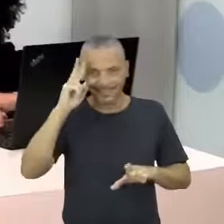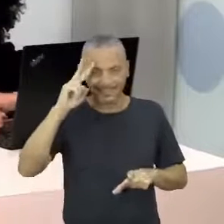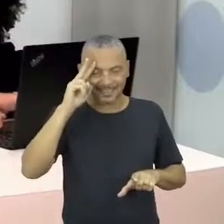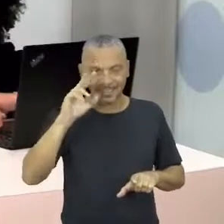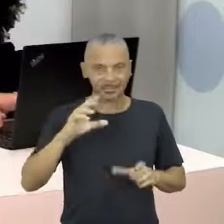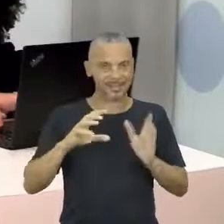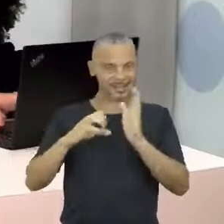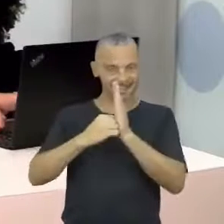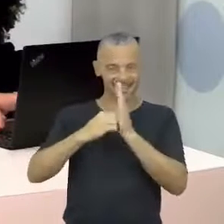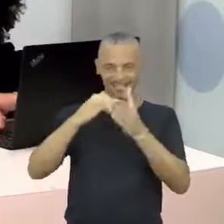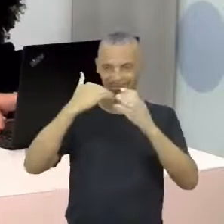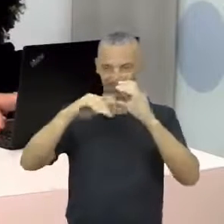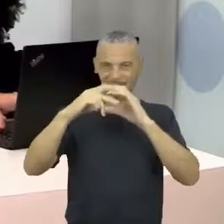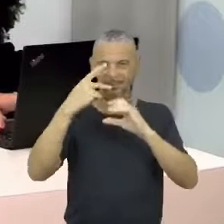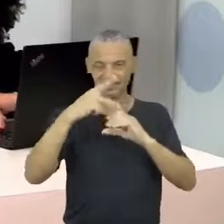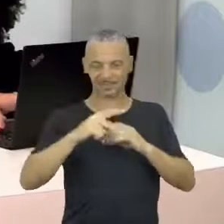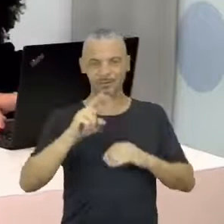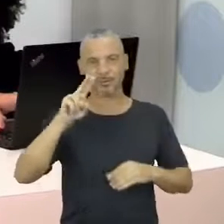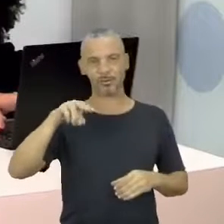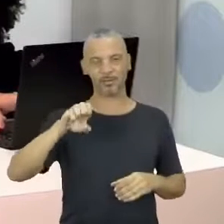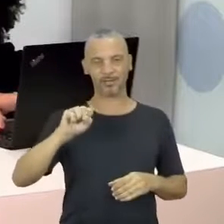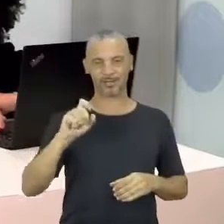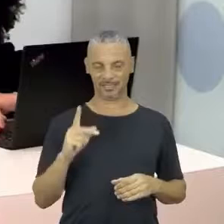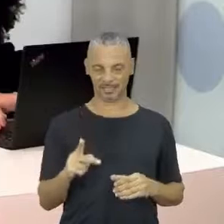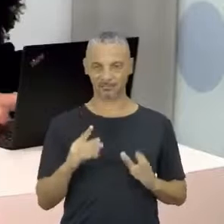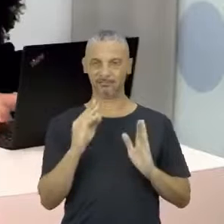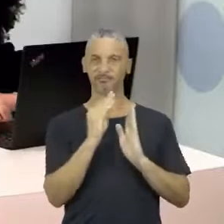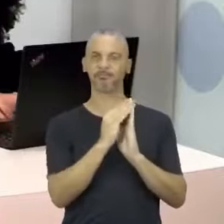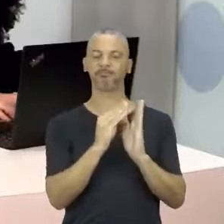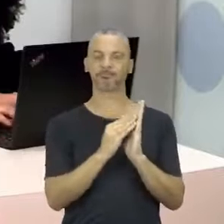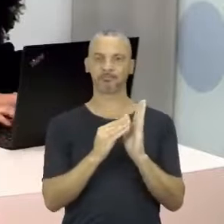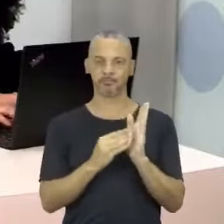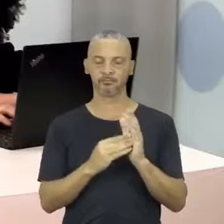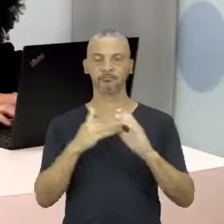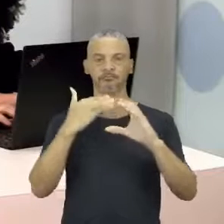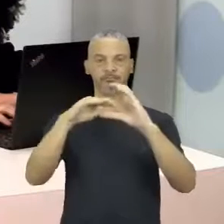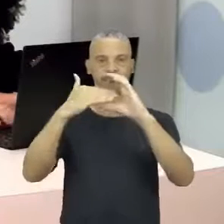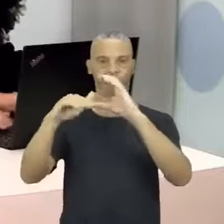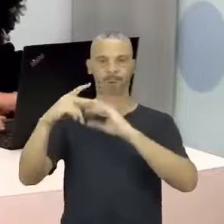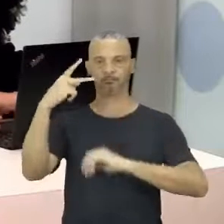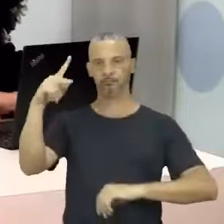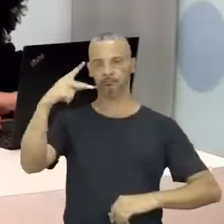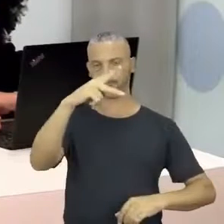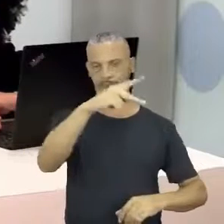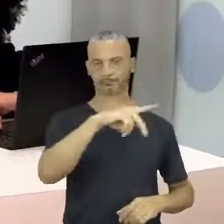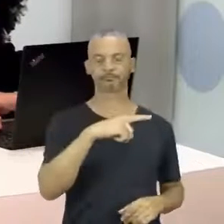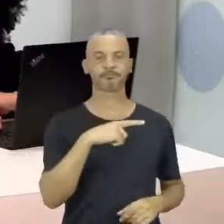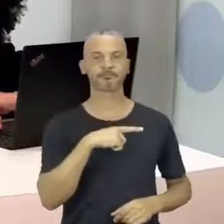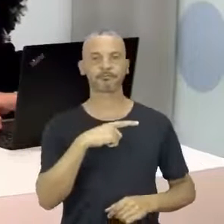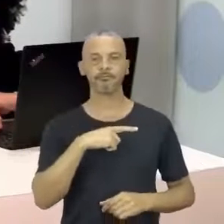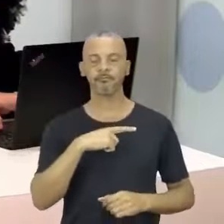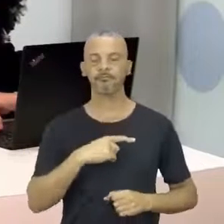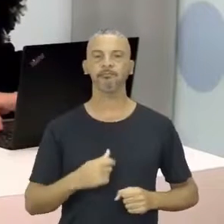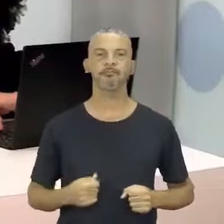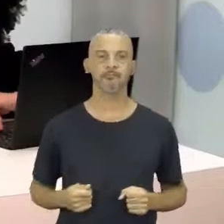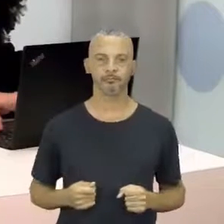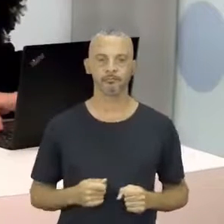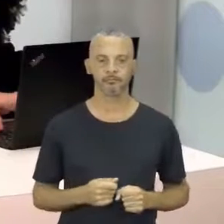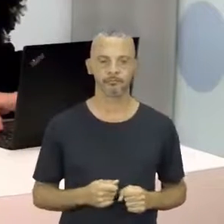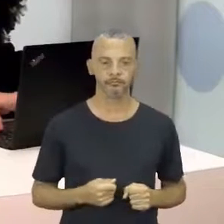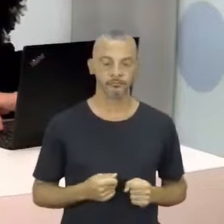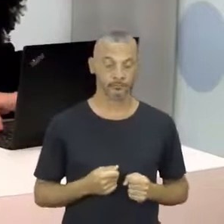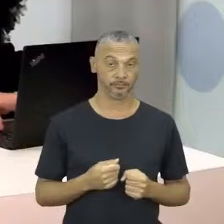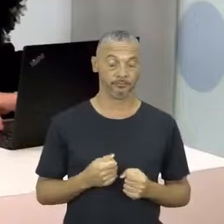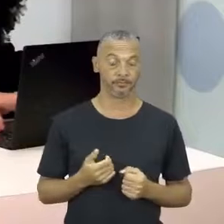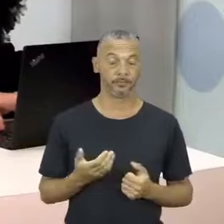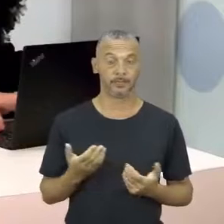na VUNESP, tá? A gente vai pegar dessa data, dessa base, vai mandar para vocês aqui, vai ser enviado direto aqui da